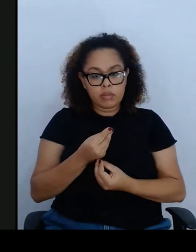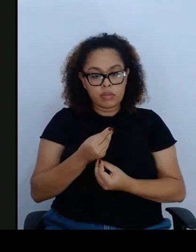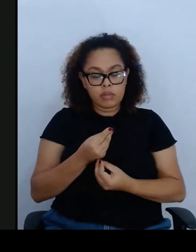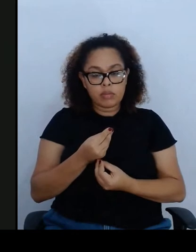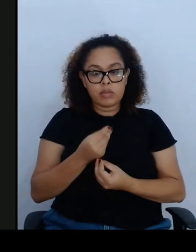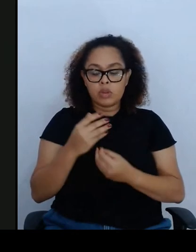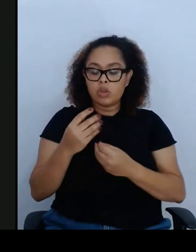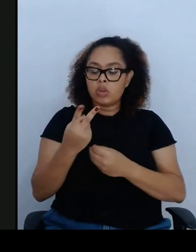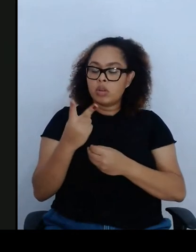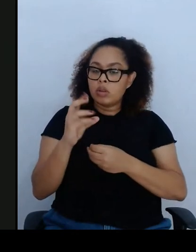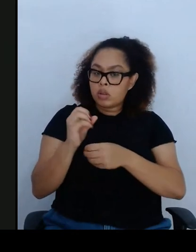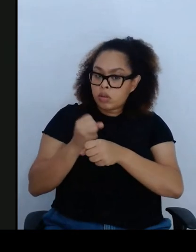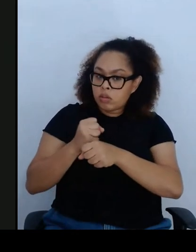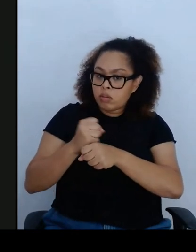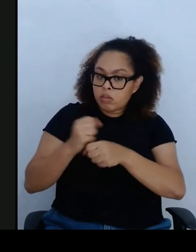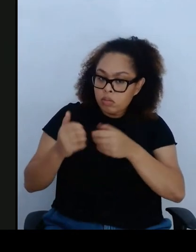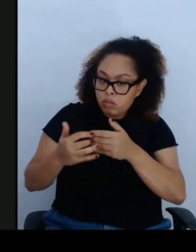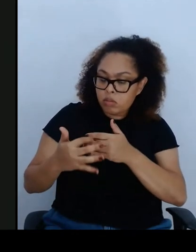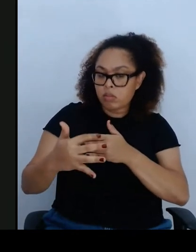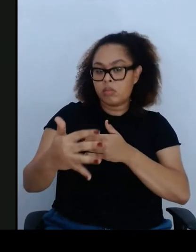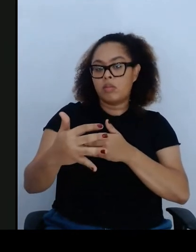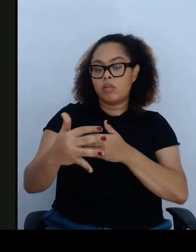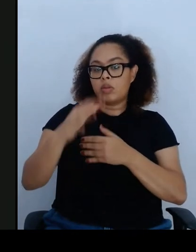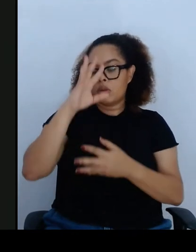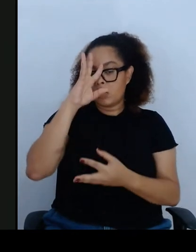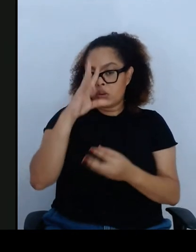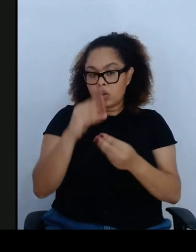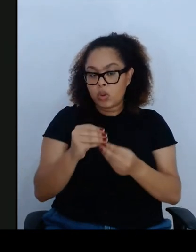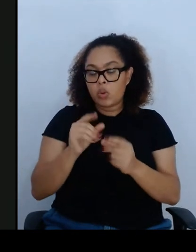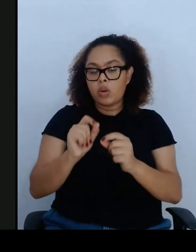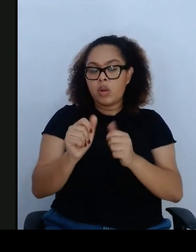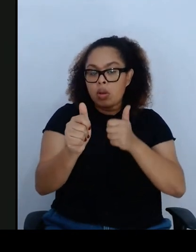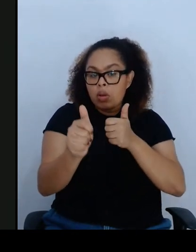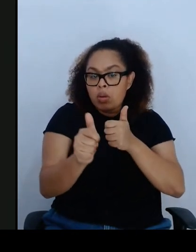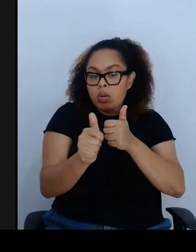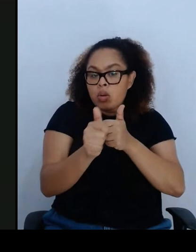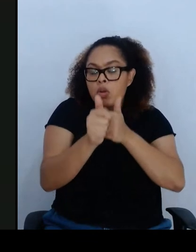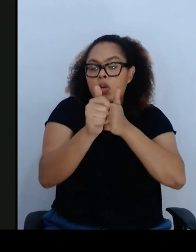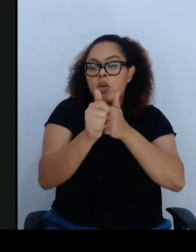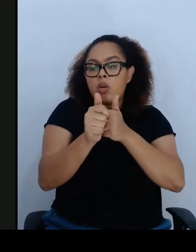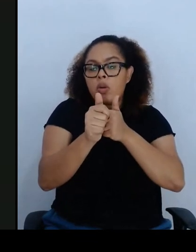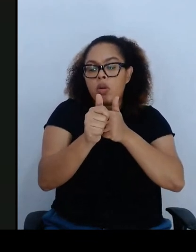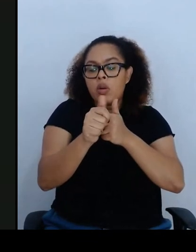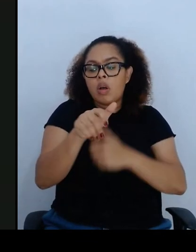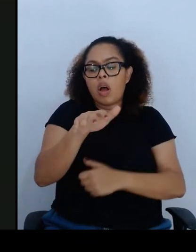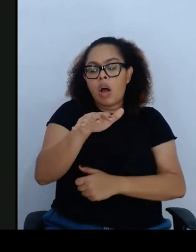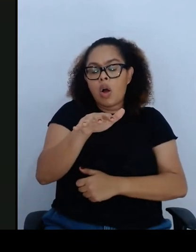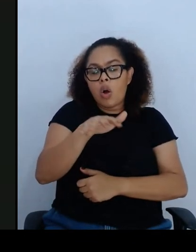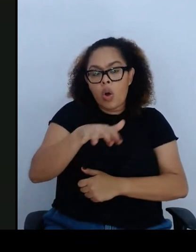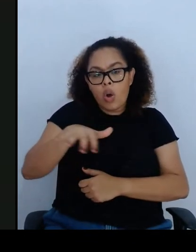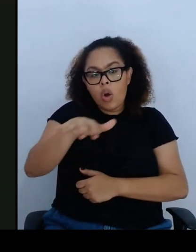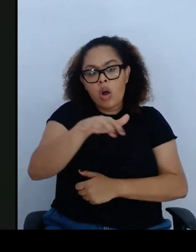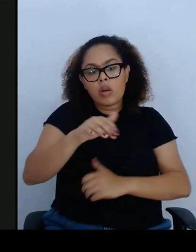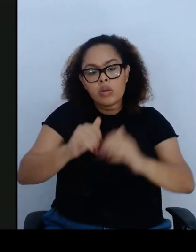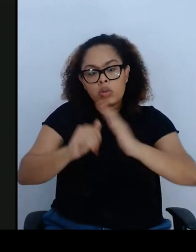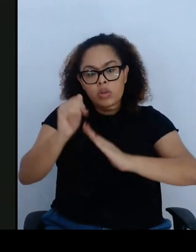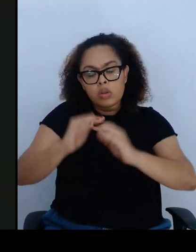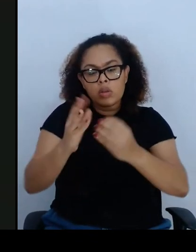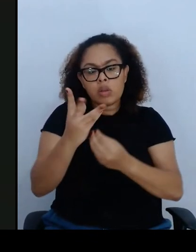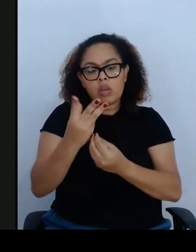anos para entender isso para analisar de perto o estúdio onde Francis Bacon trabalhava